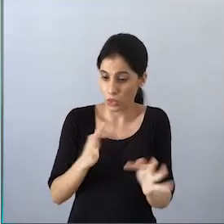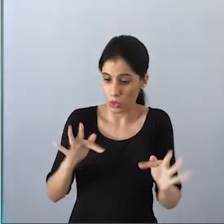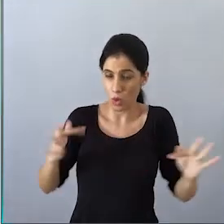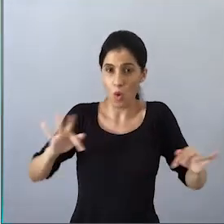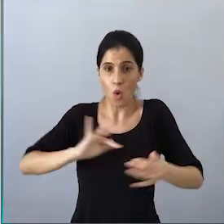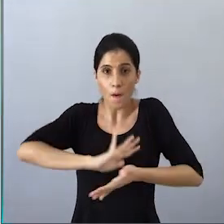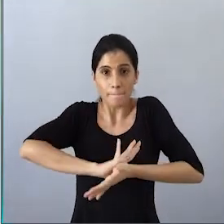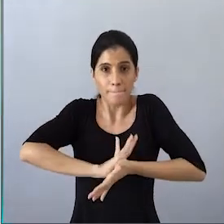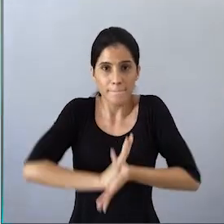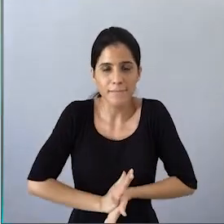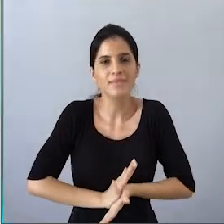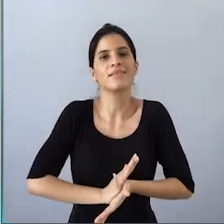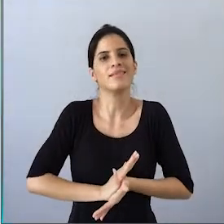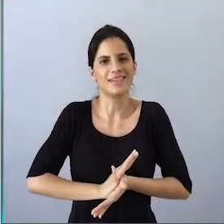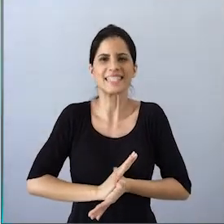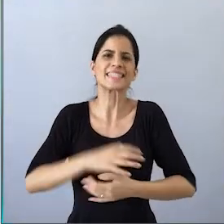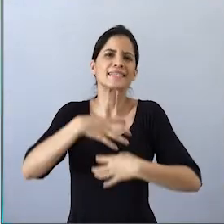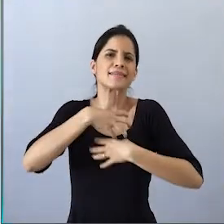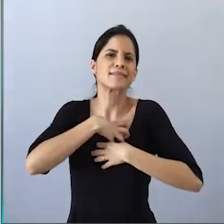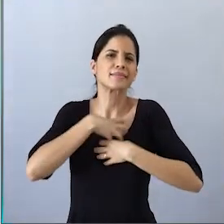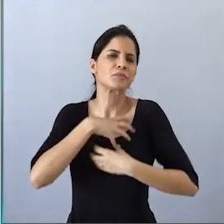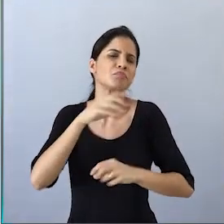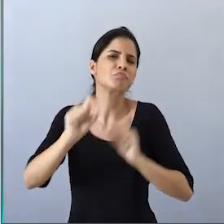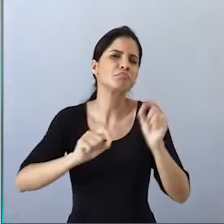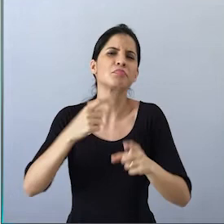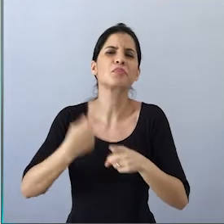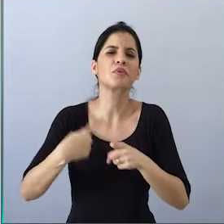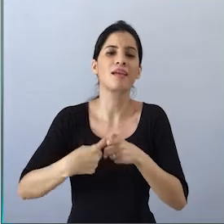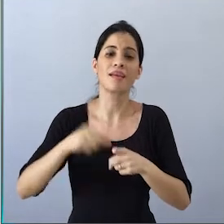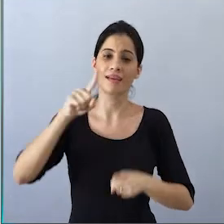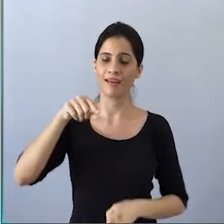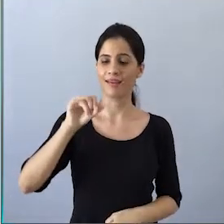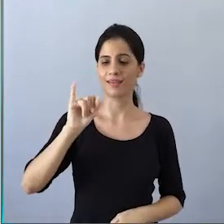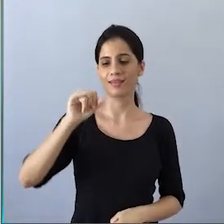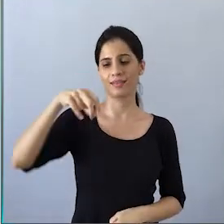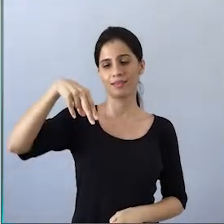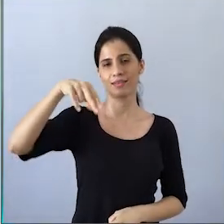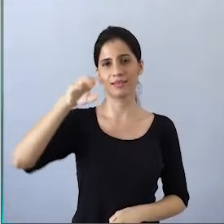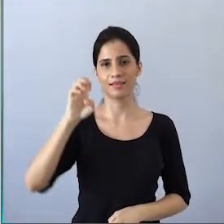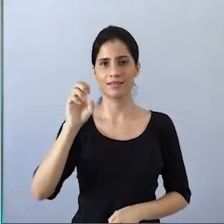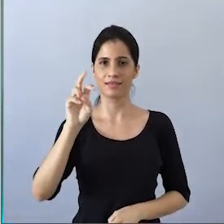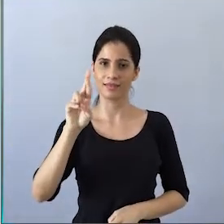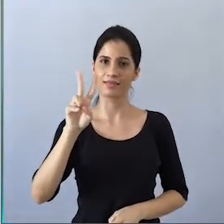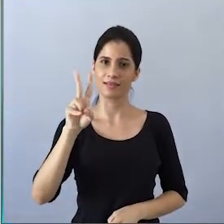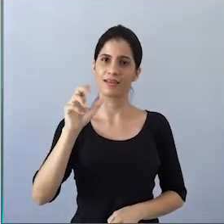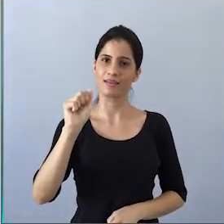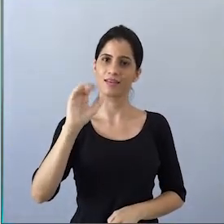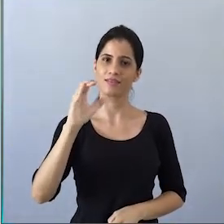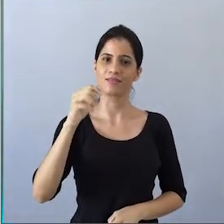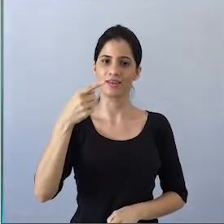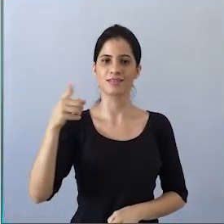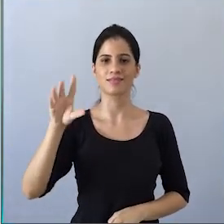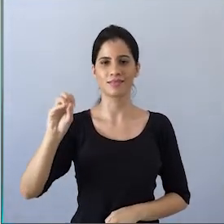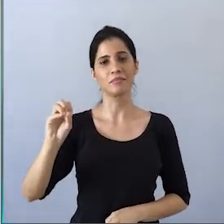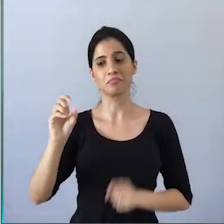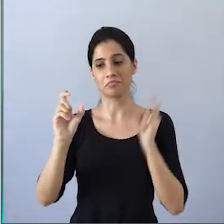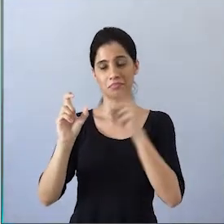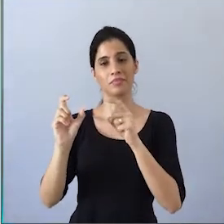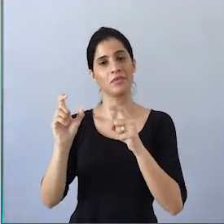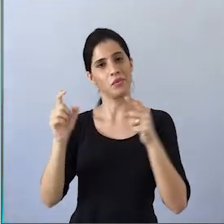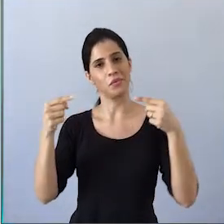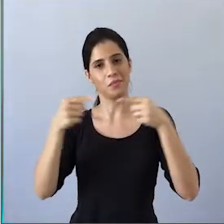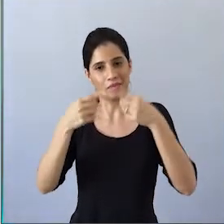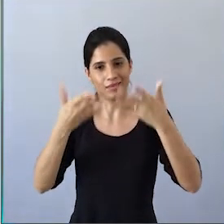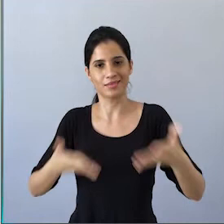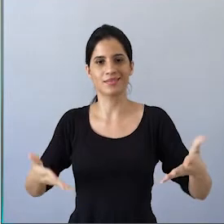pele, essas sensações se dão pela presença da inervação em camadas mais inferiores e que se comunicam com as células da